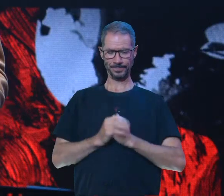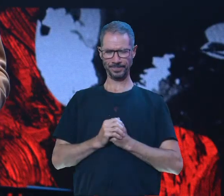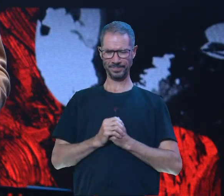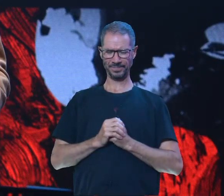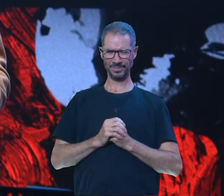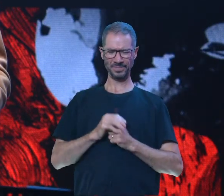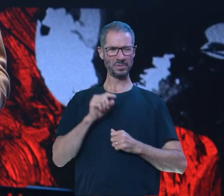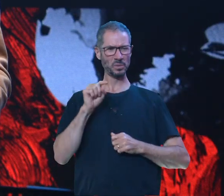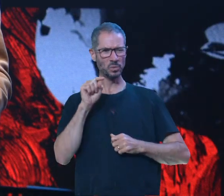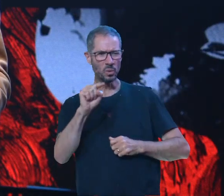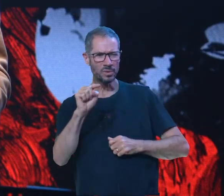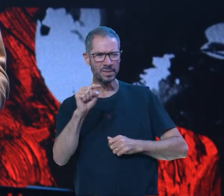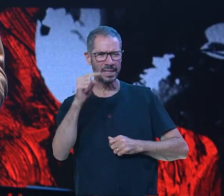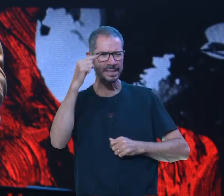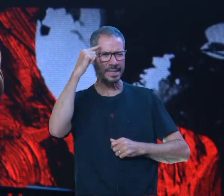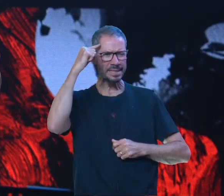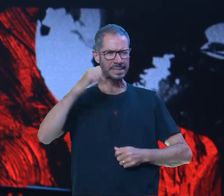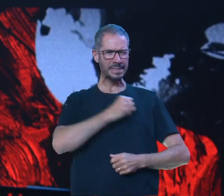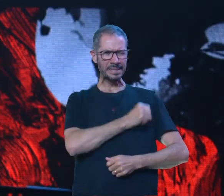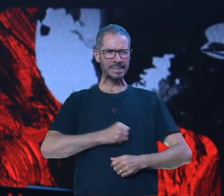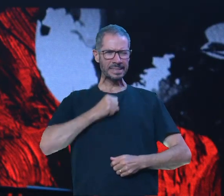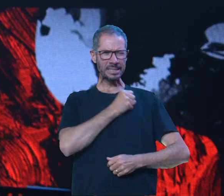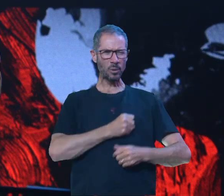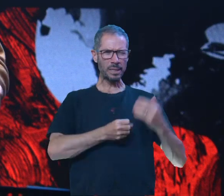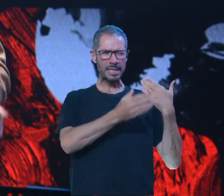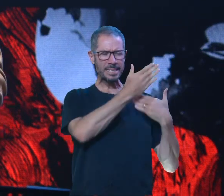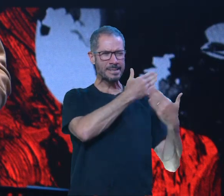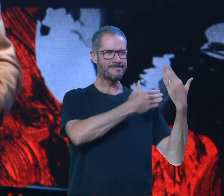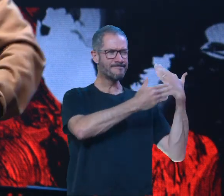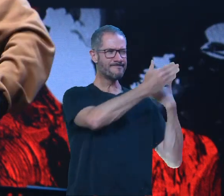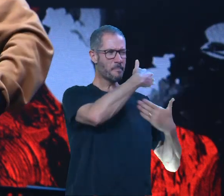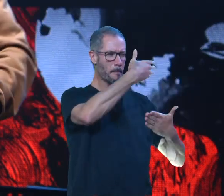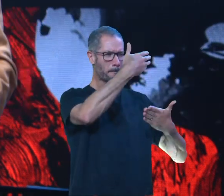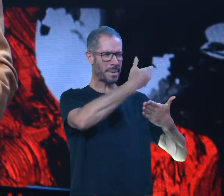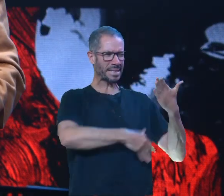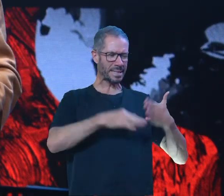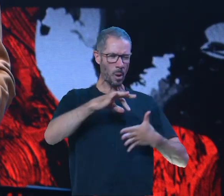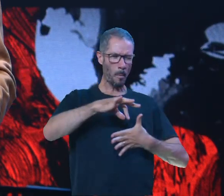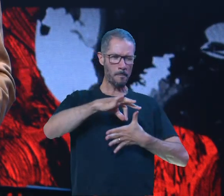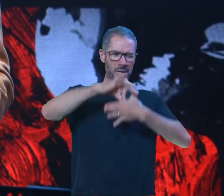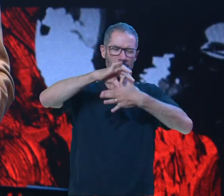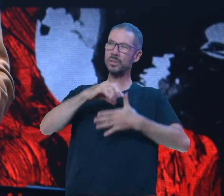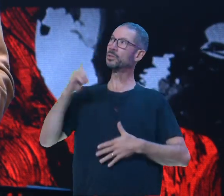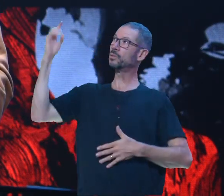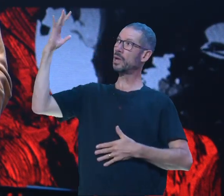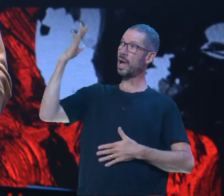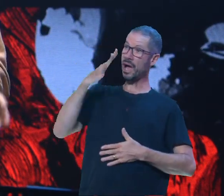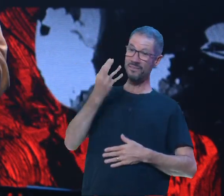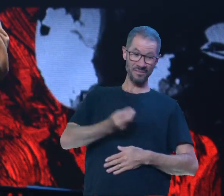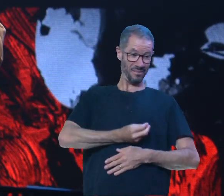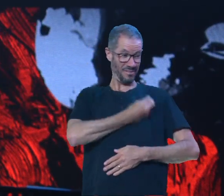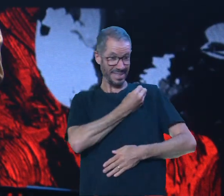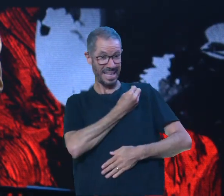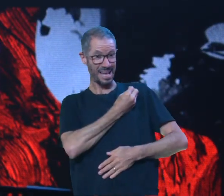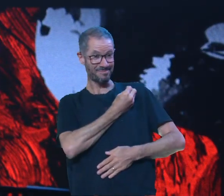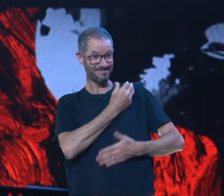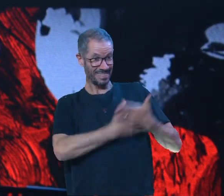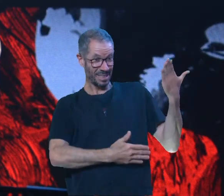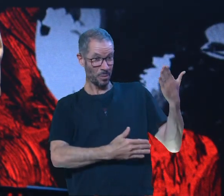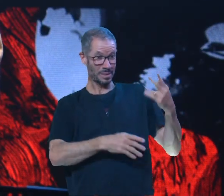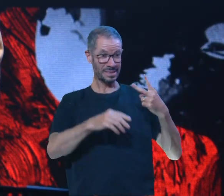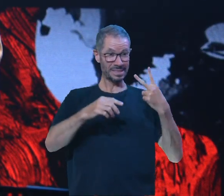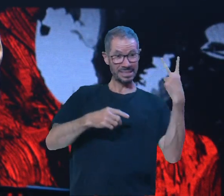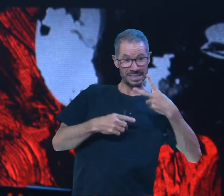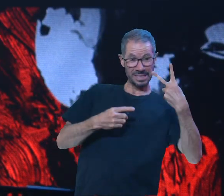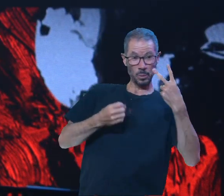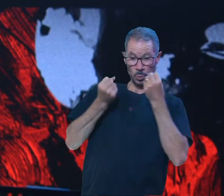Será que você não tem olhado muito para trás e perdido o privilégio daquilo que Deus quer fazer através da tua vida? Segundo peso que